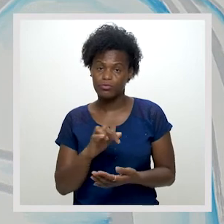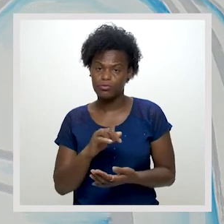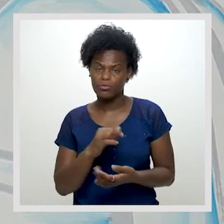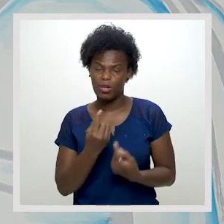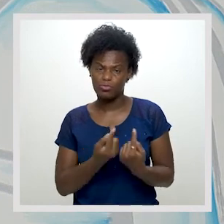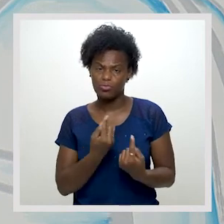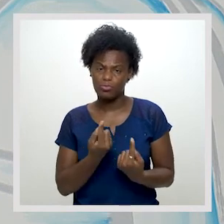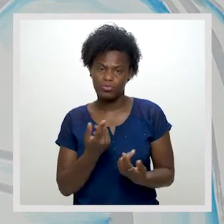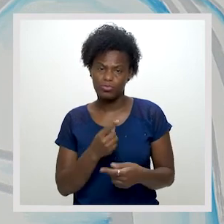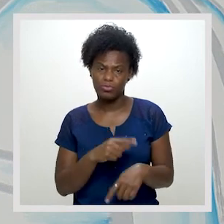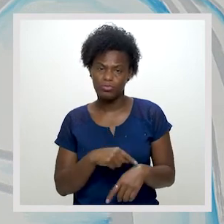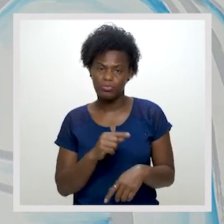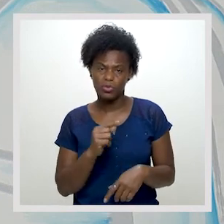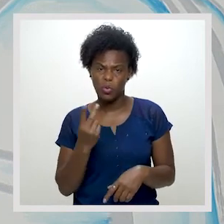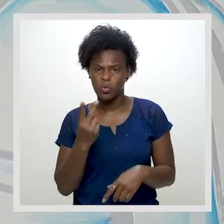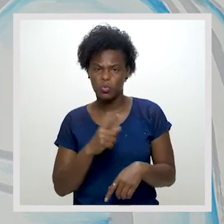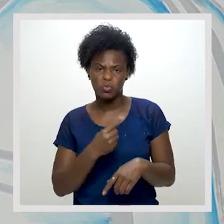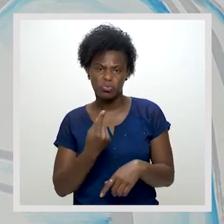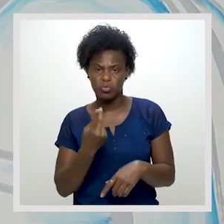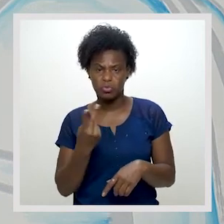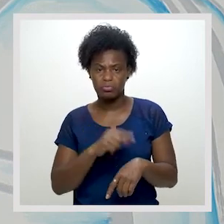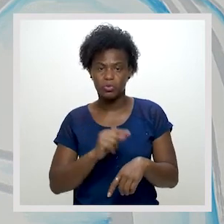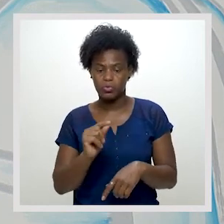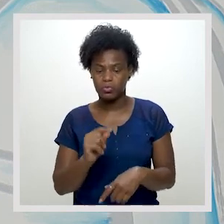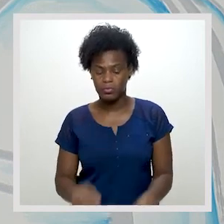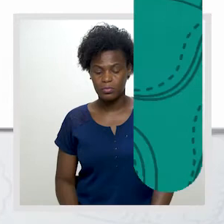uns 1 ou 2 minutos.